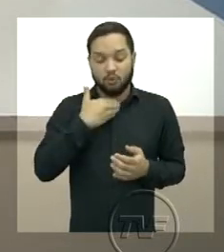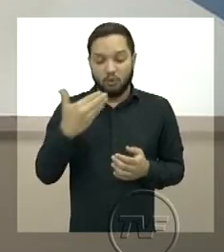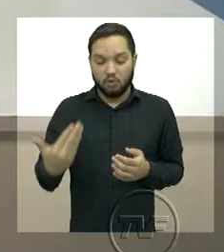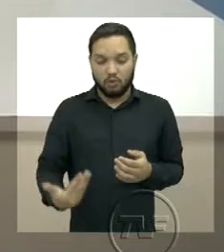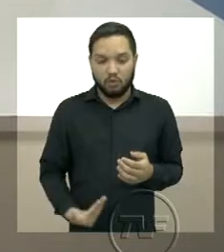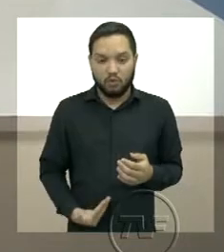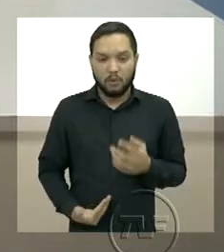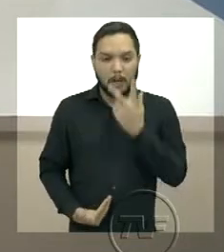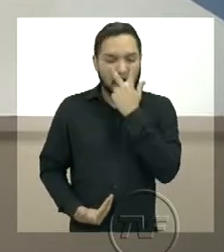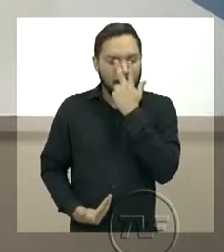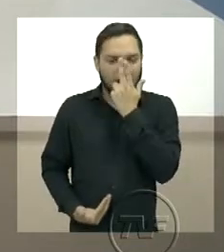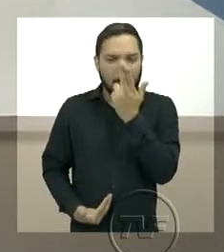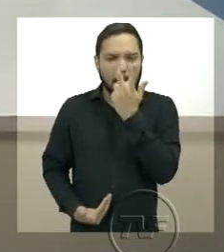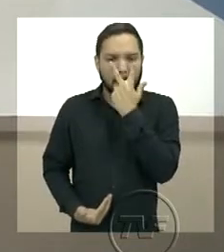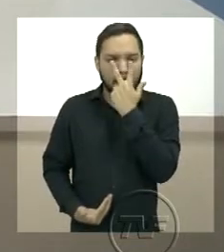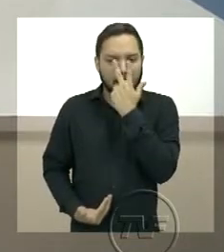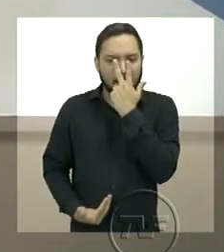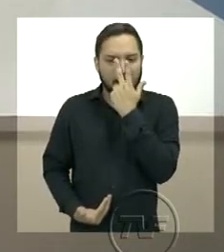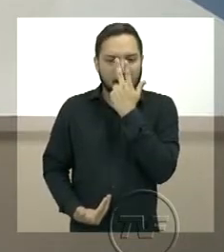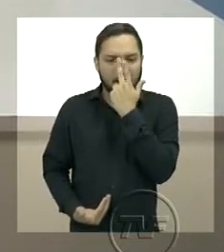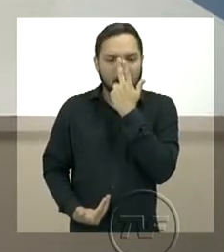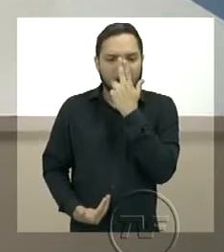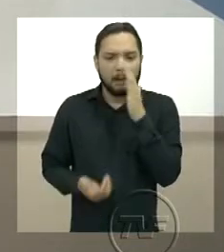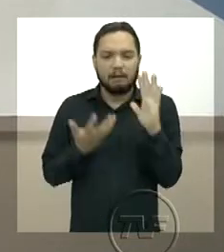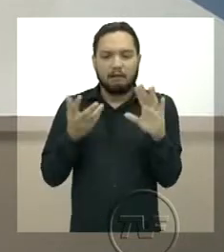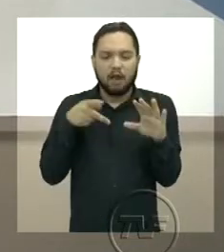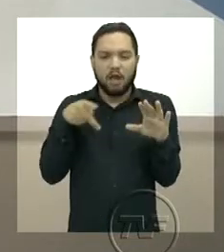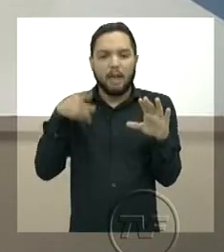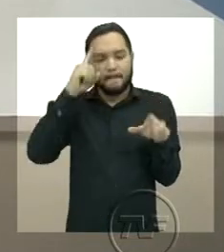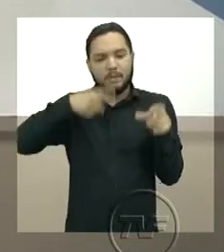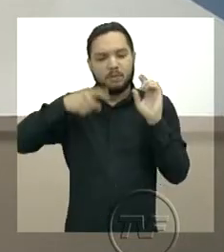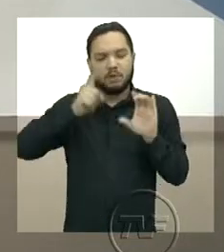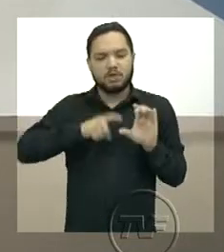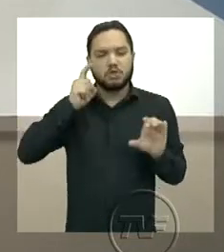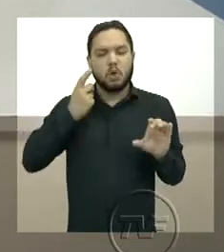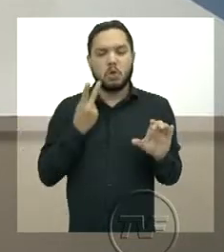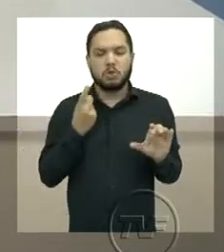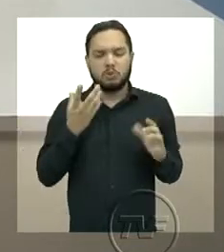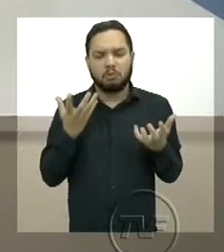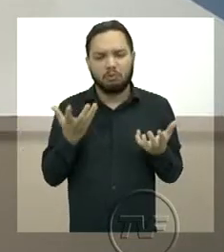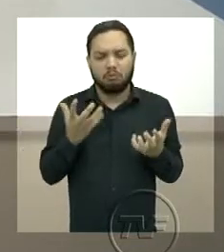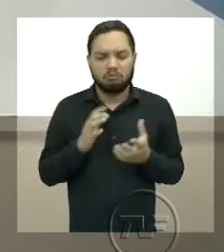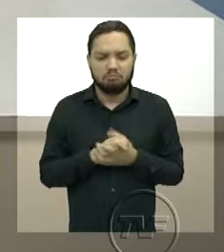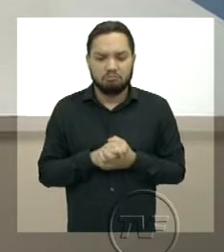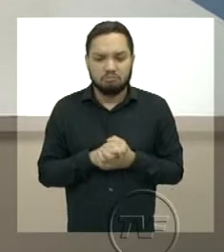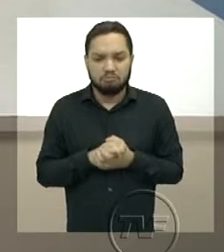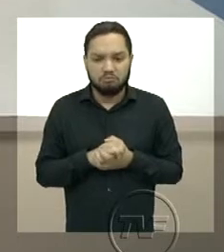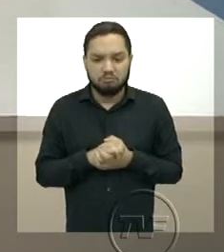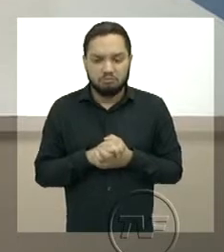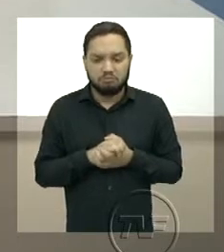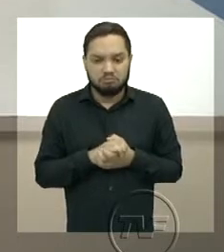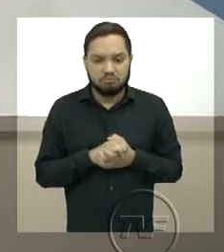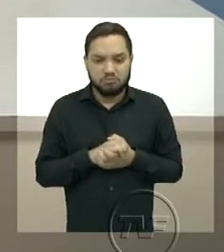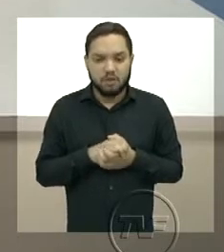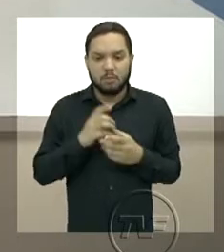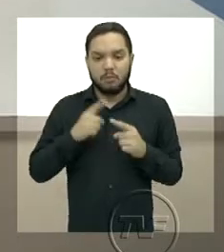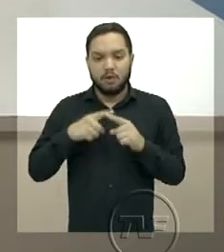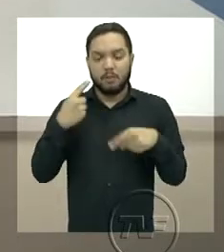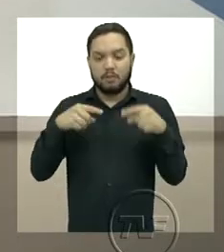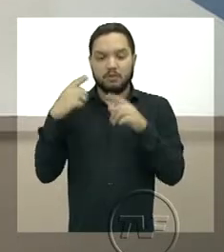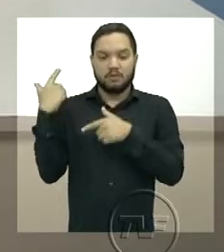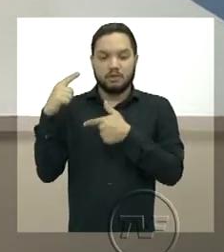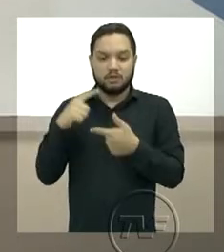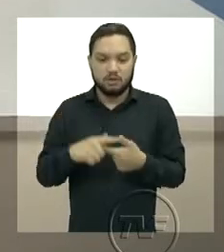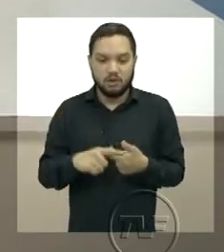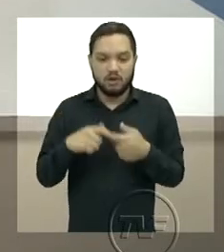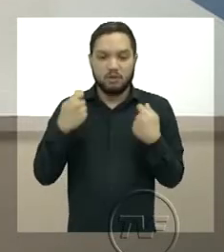estivesse tentando fazer o governo sozinho, governar sozinho, ou esquecendo a tradicional política, né, de conversar